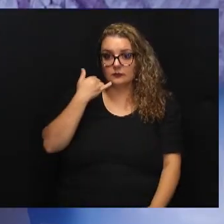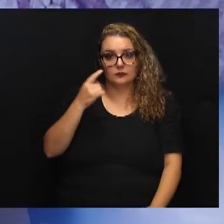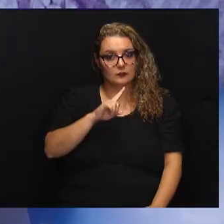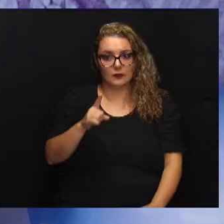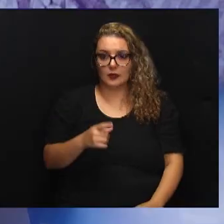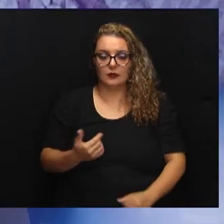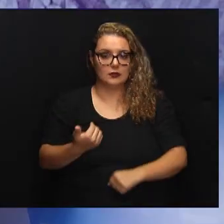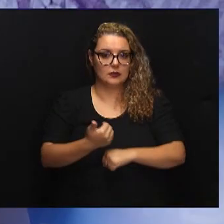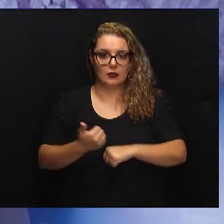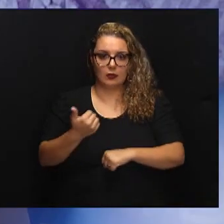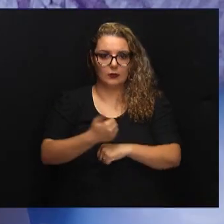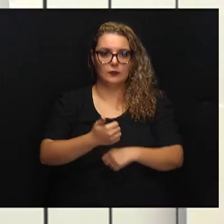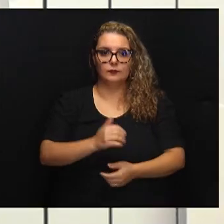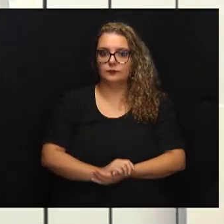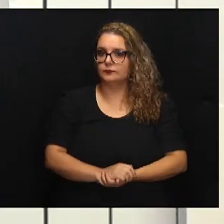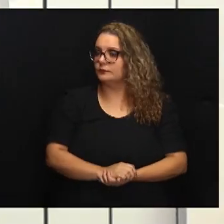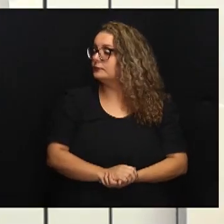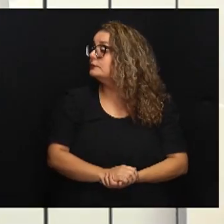golpe.